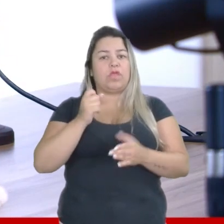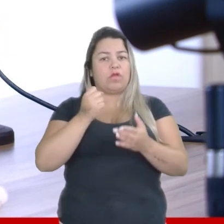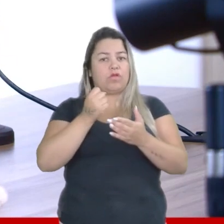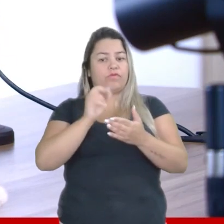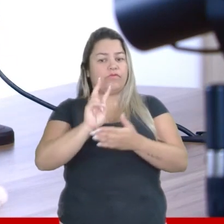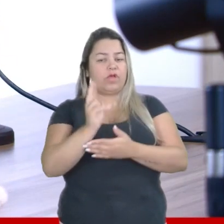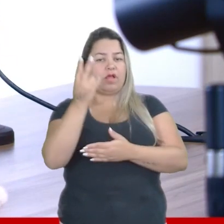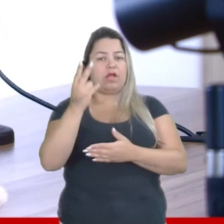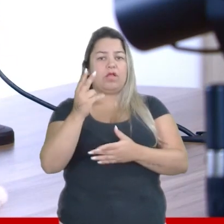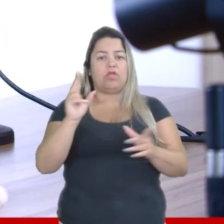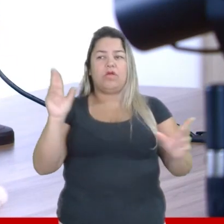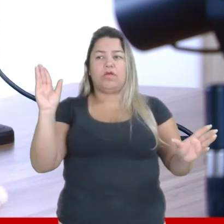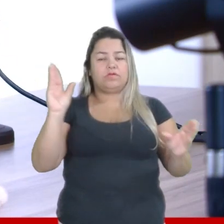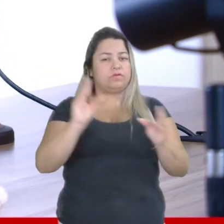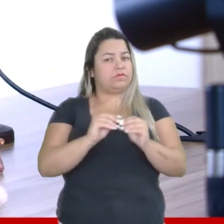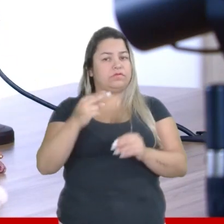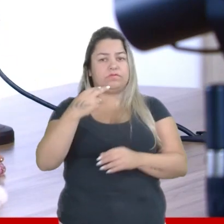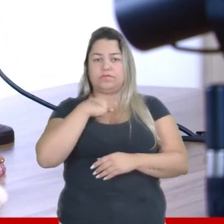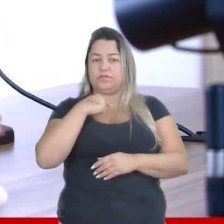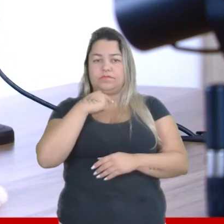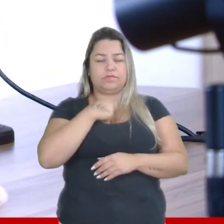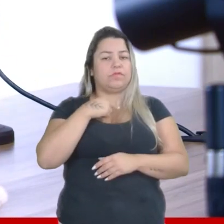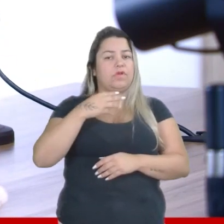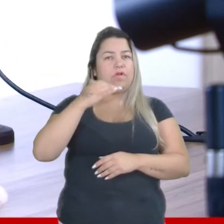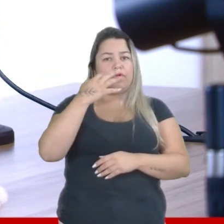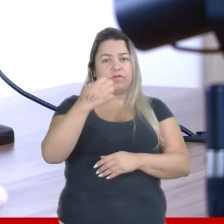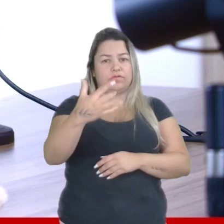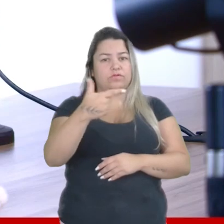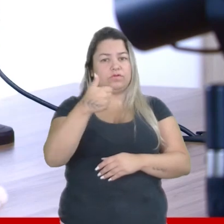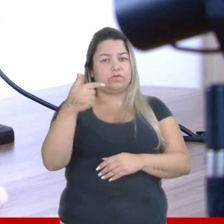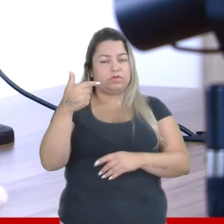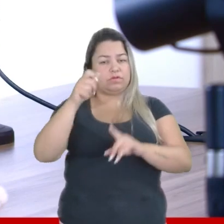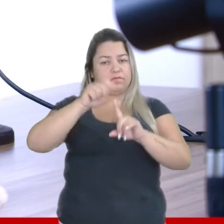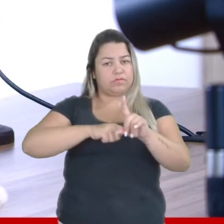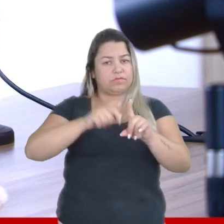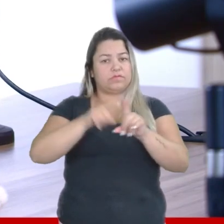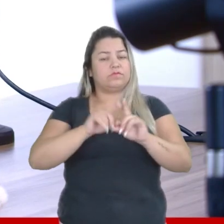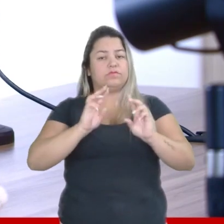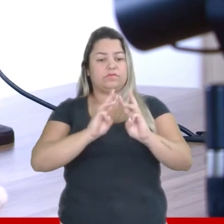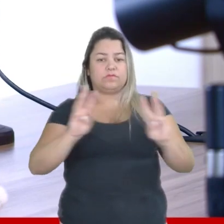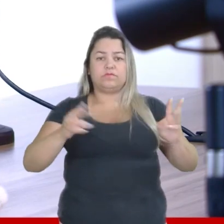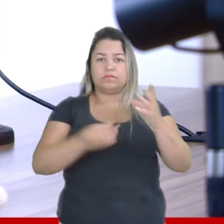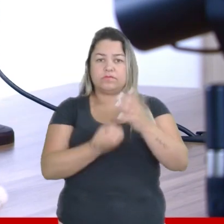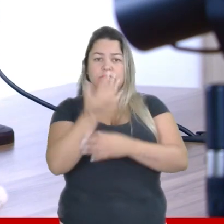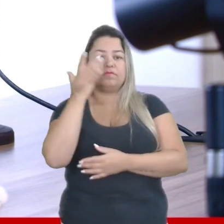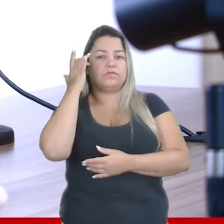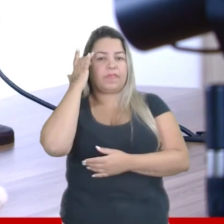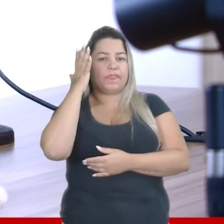se uniram nesse mês de julho em prol do dia 25, né, do Dia da Mulher Negra